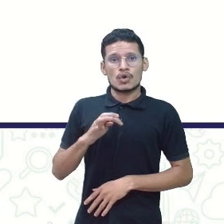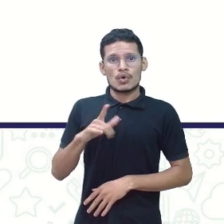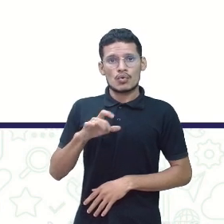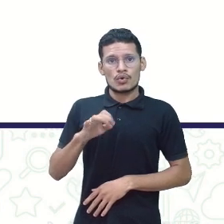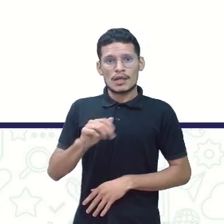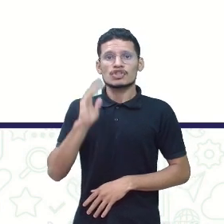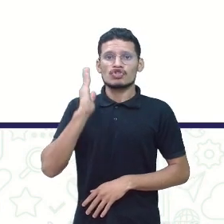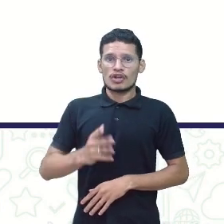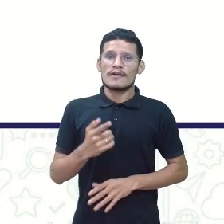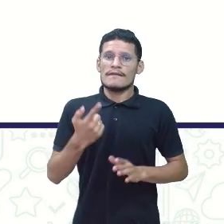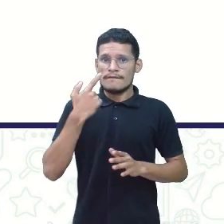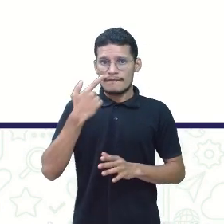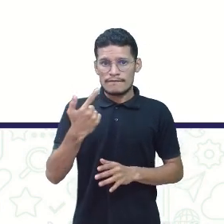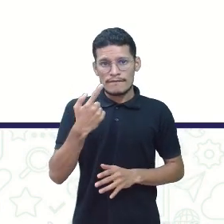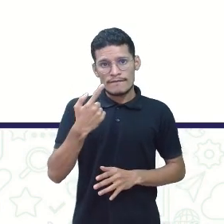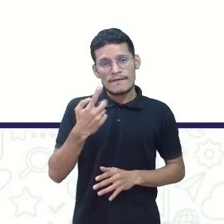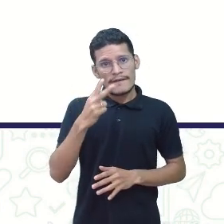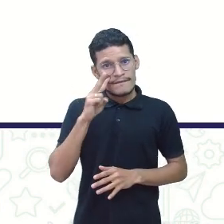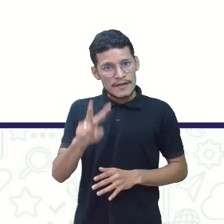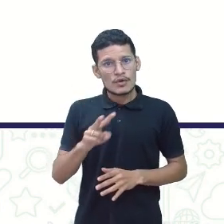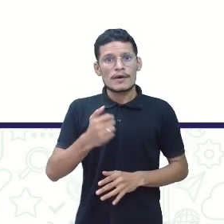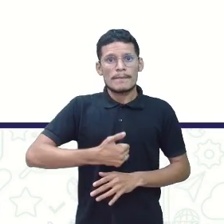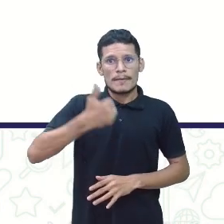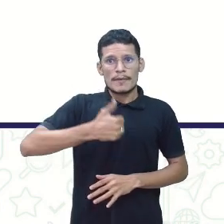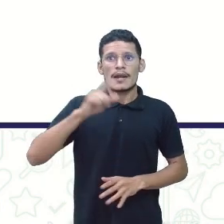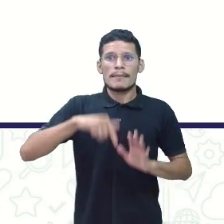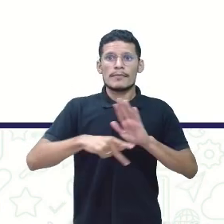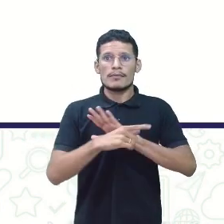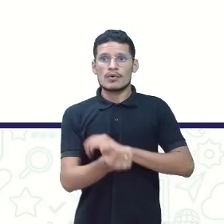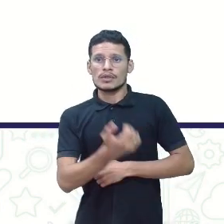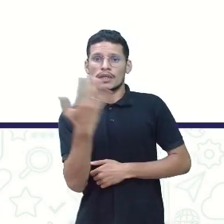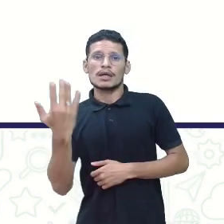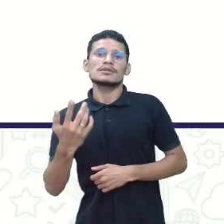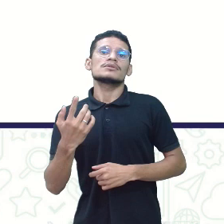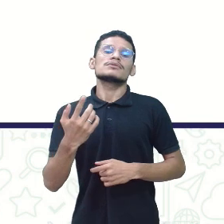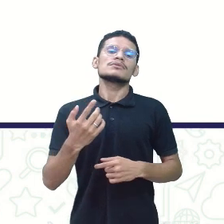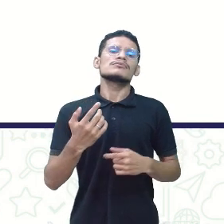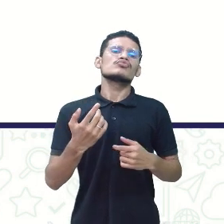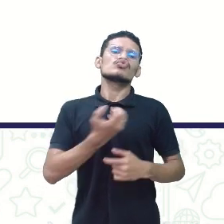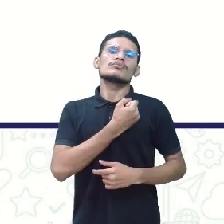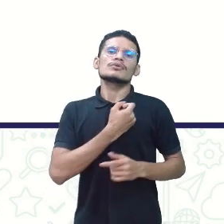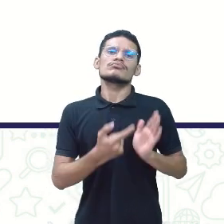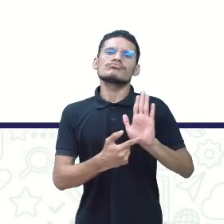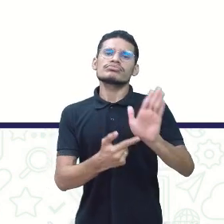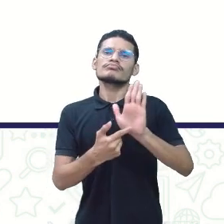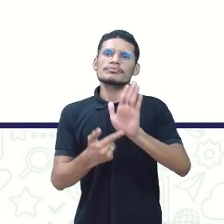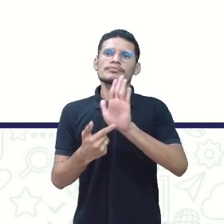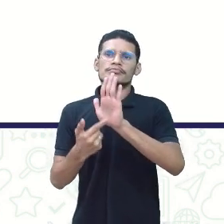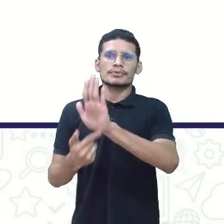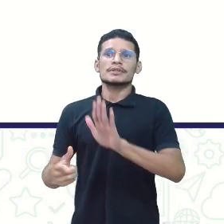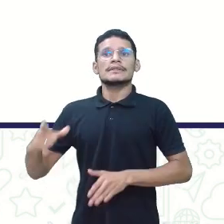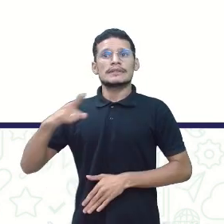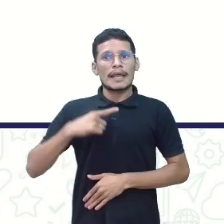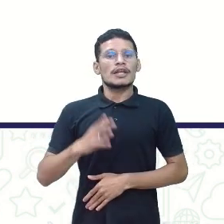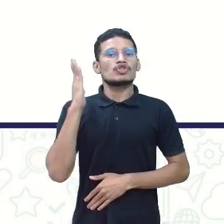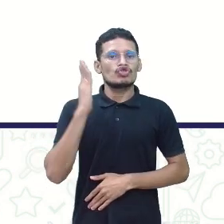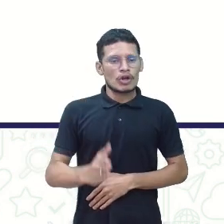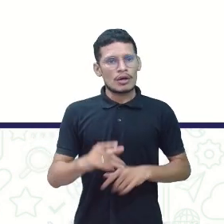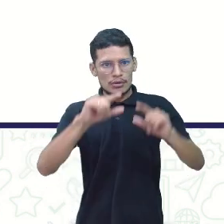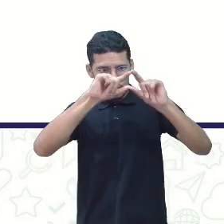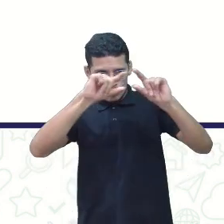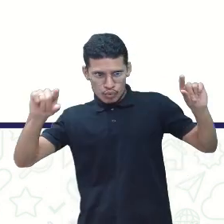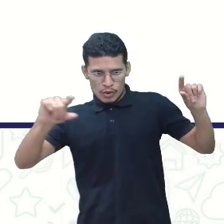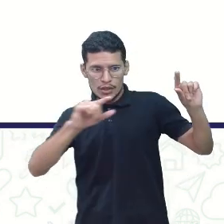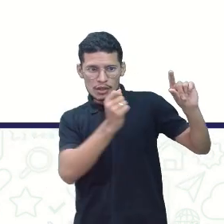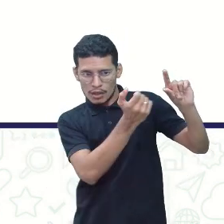gente viu e viu que era a quantidade de vezes que esse número apareceria. Eu tenho aqui uma lista que já está em ordem crescente e